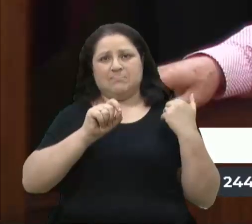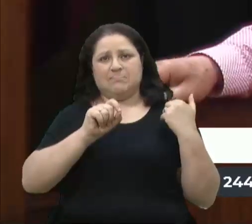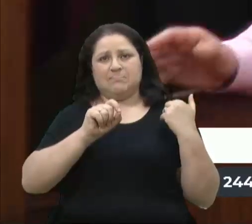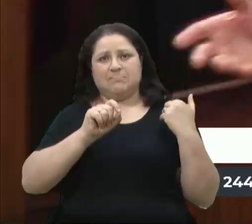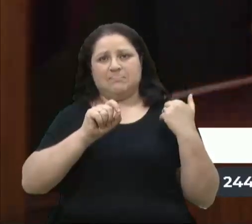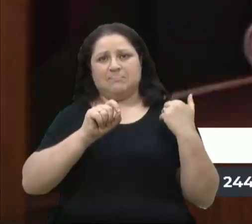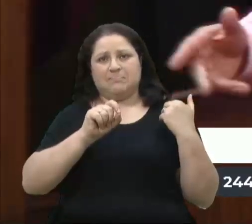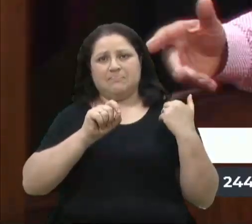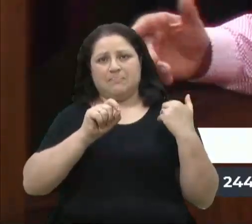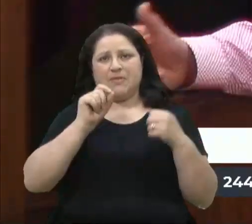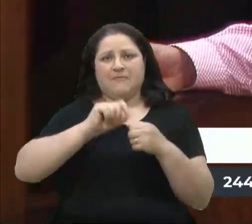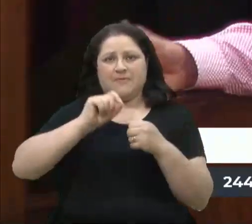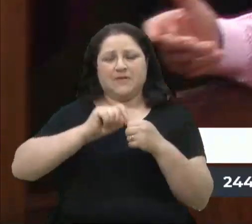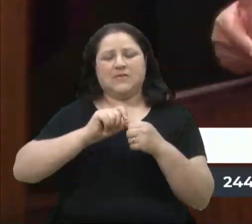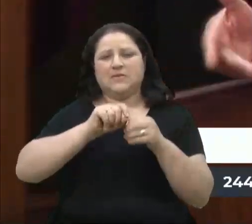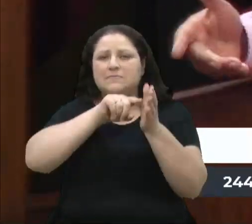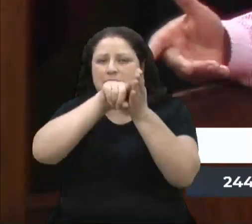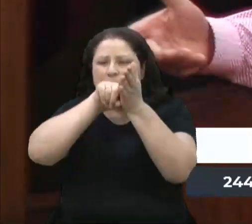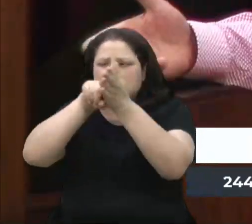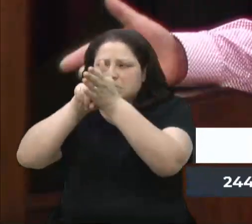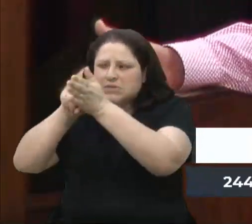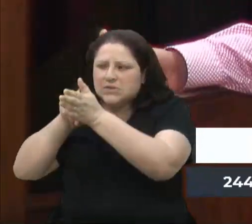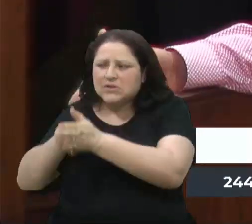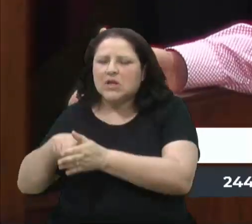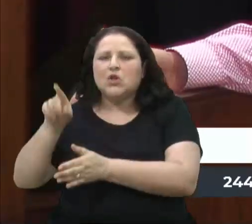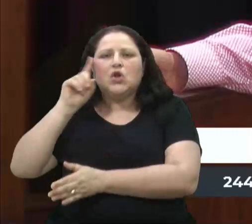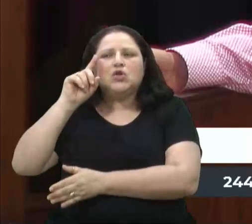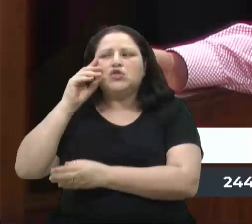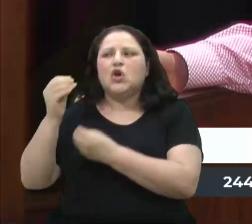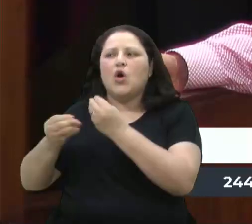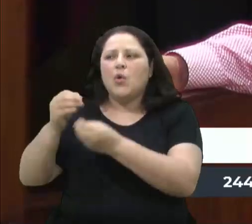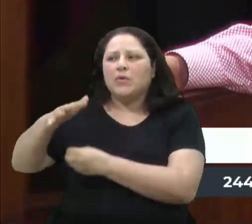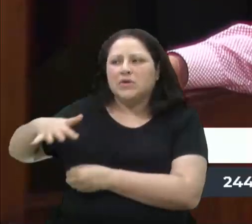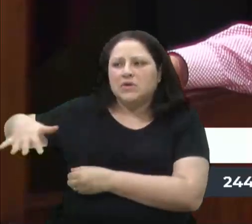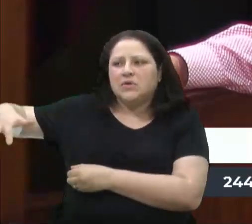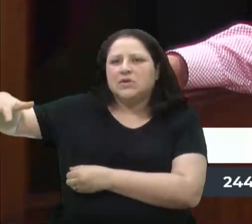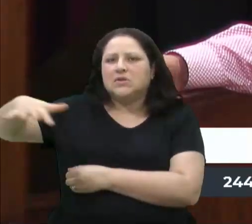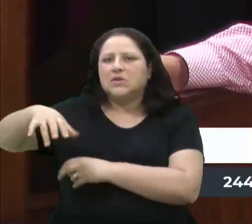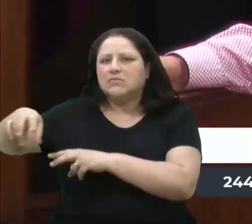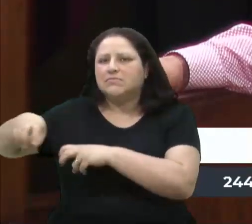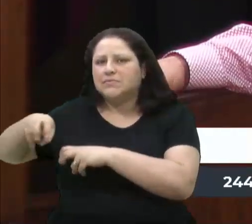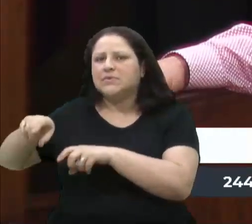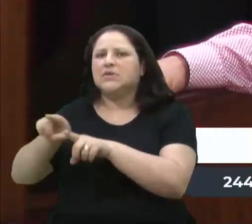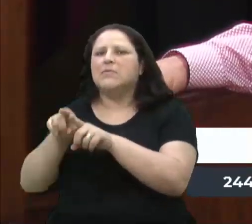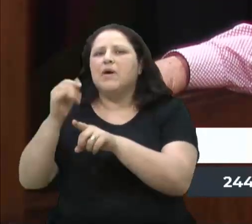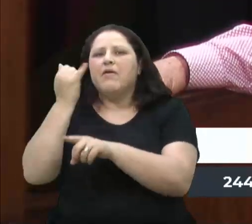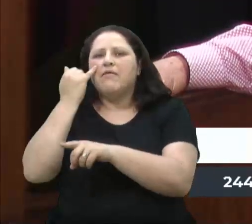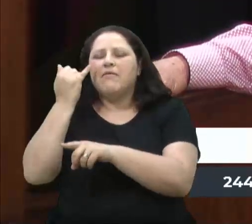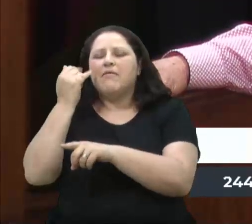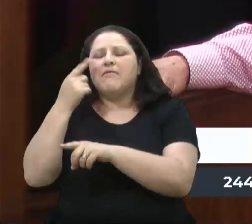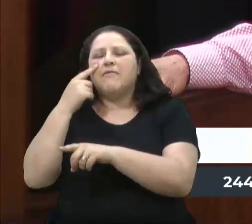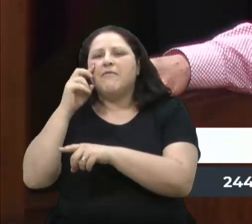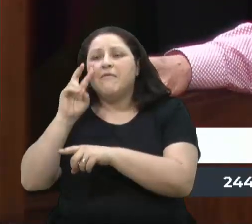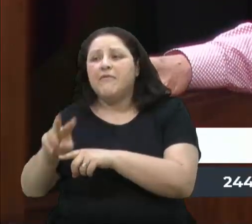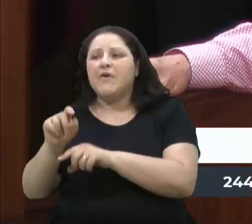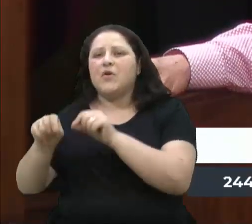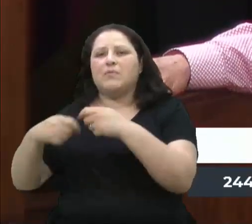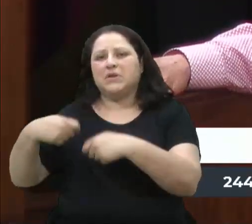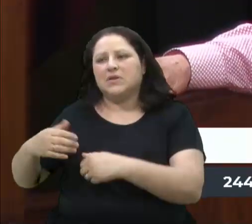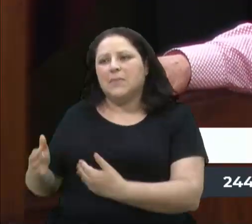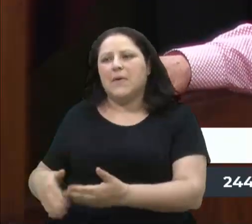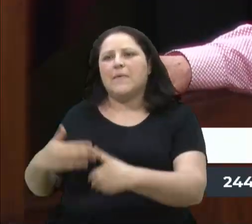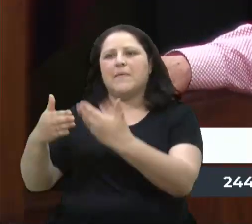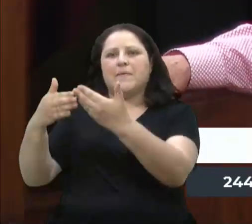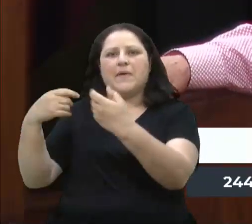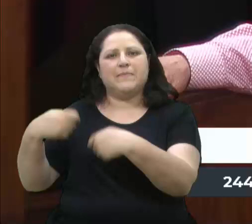para fazer um diagnóstico do dia a dia, mas também para ver aquilo que precisa avançar e que